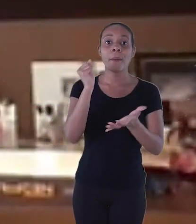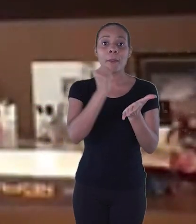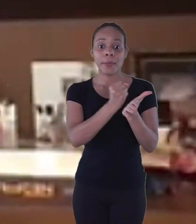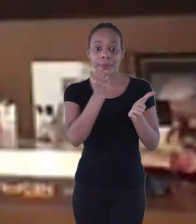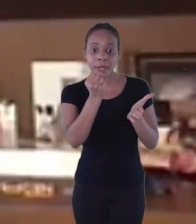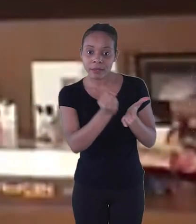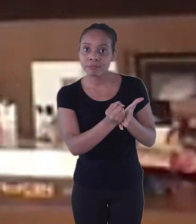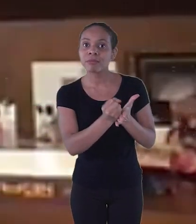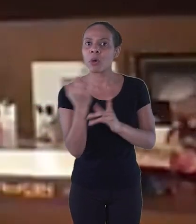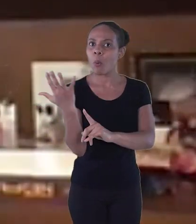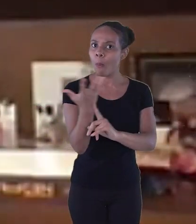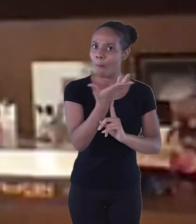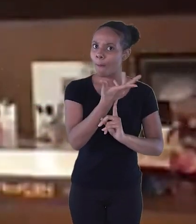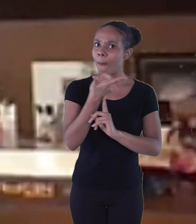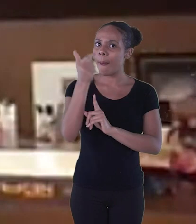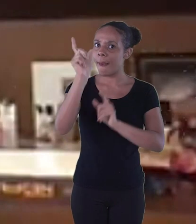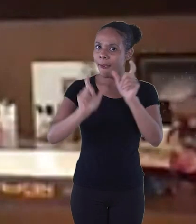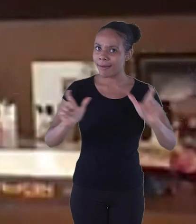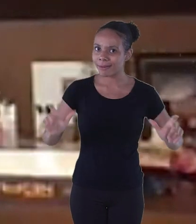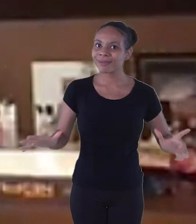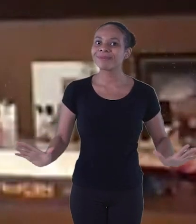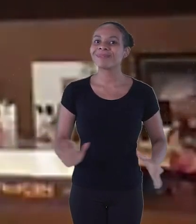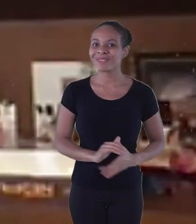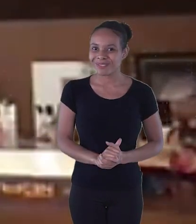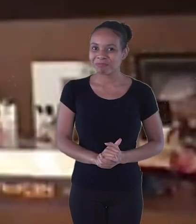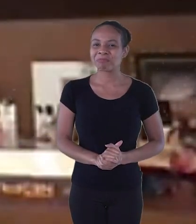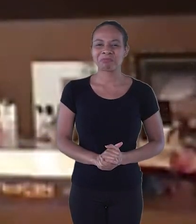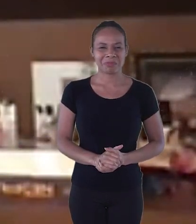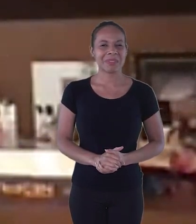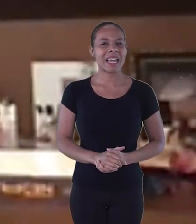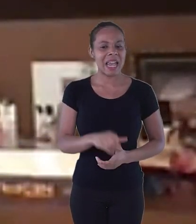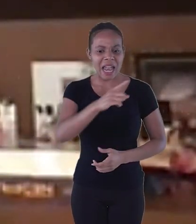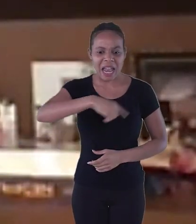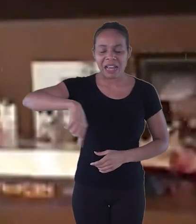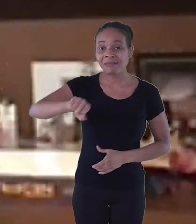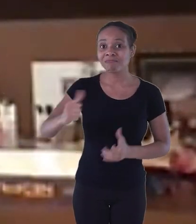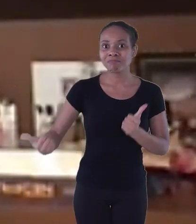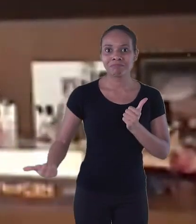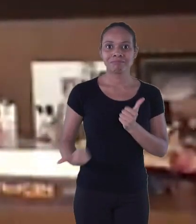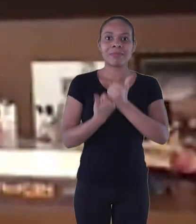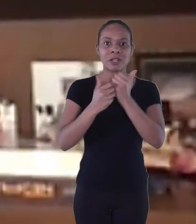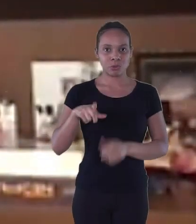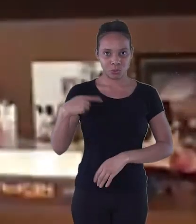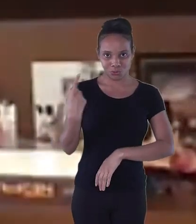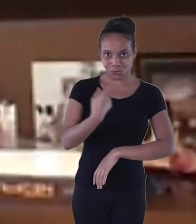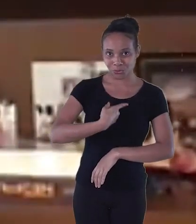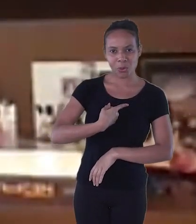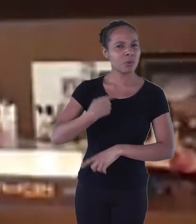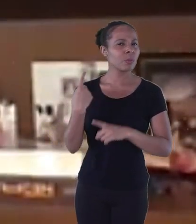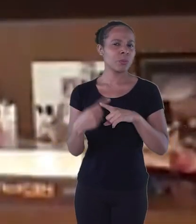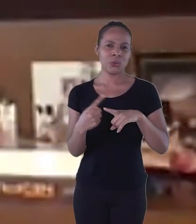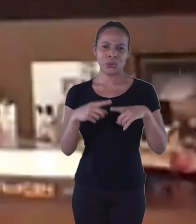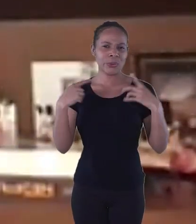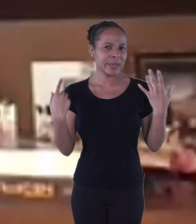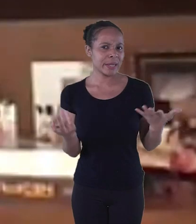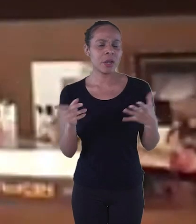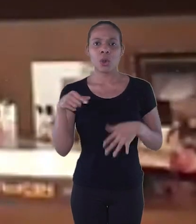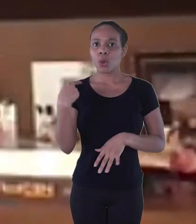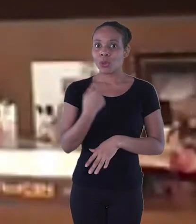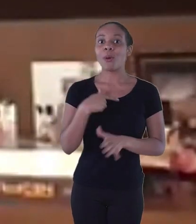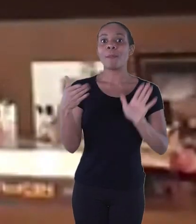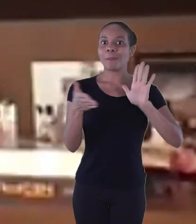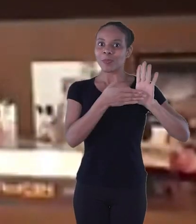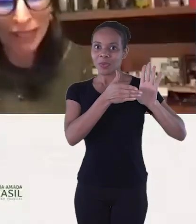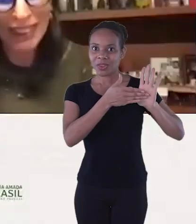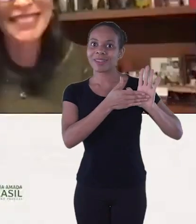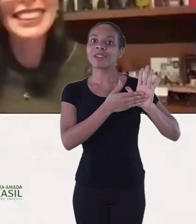é muito importante dizer que esses artistas, eles são nossos parceiros também. Porque nós fizemos um projeto maluco e eles aceitaram.